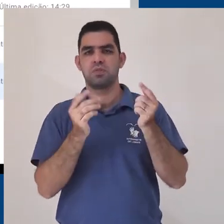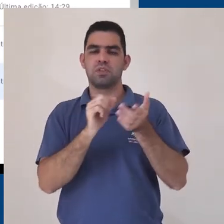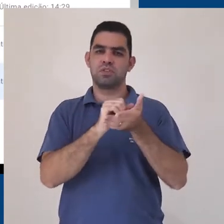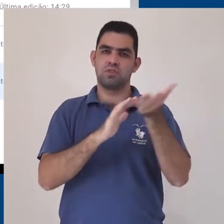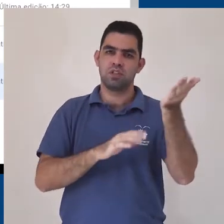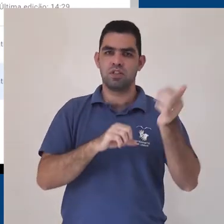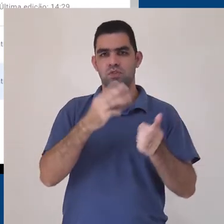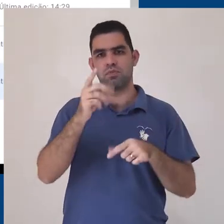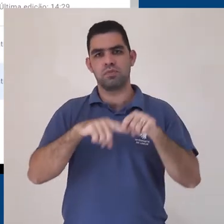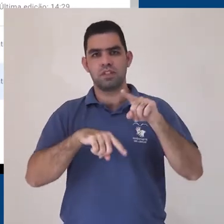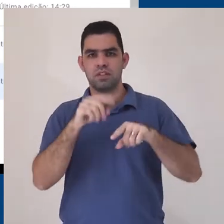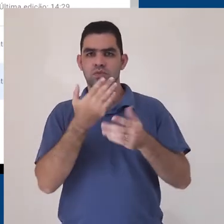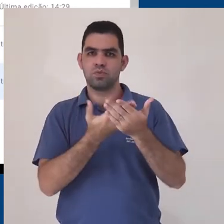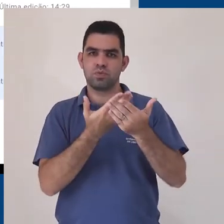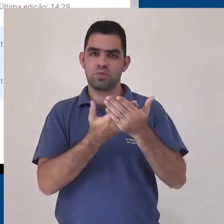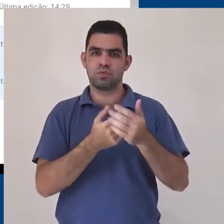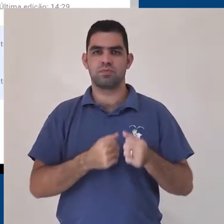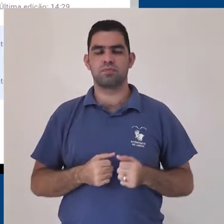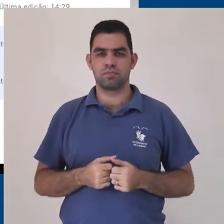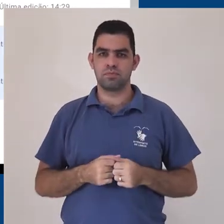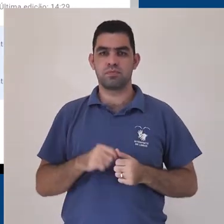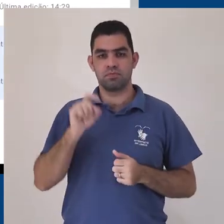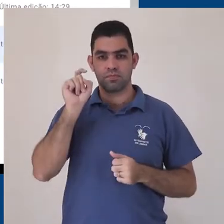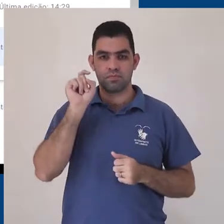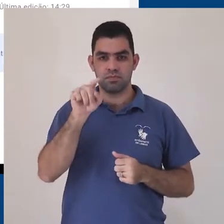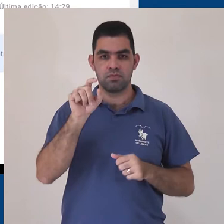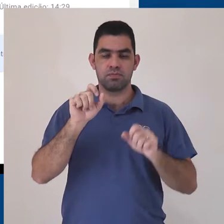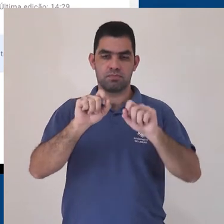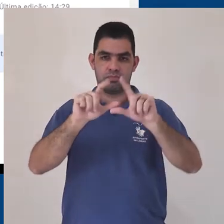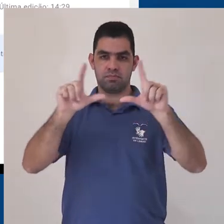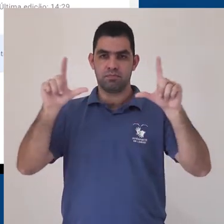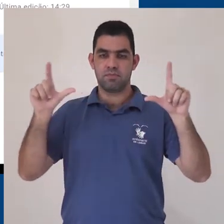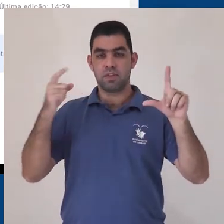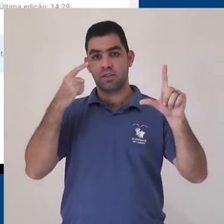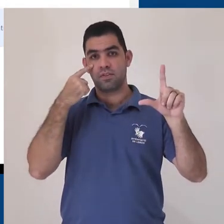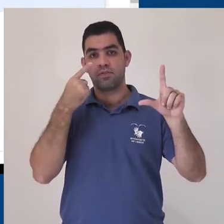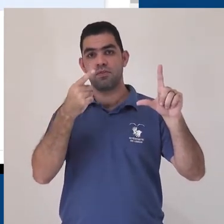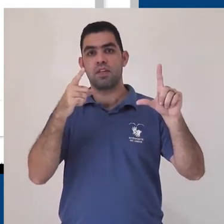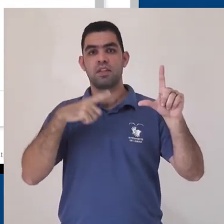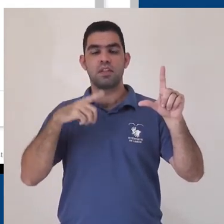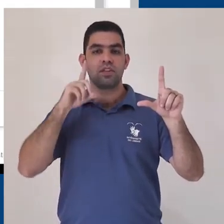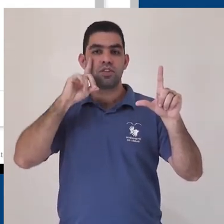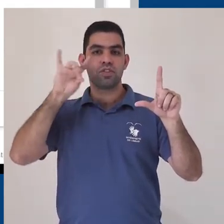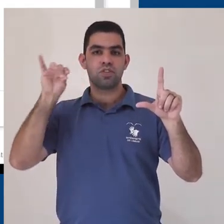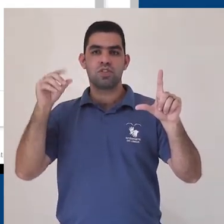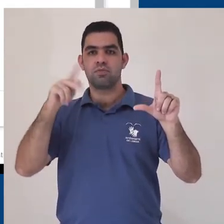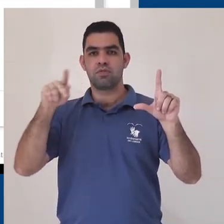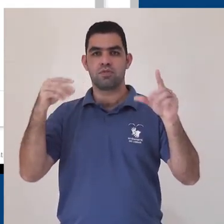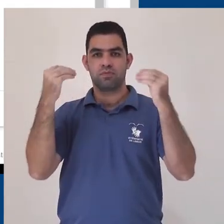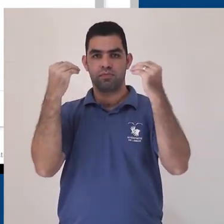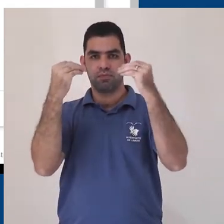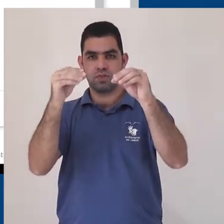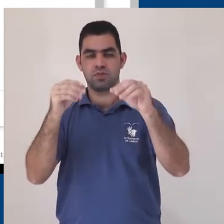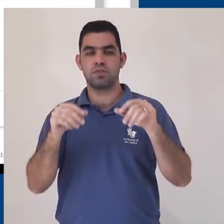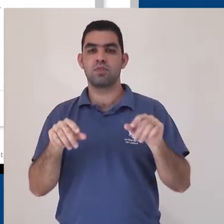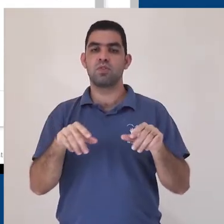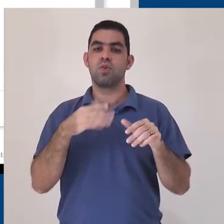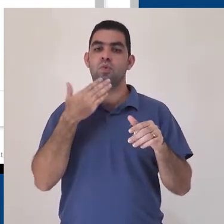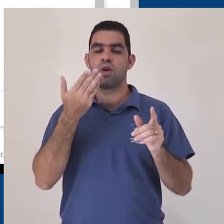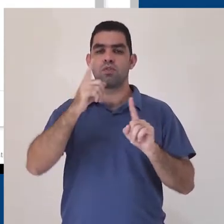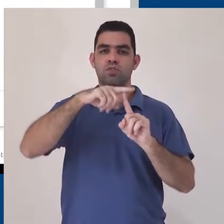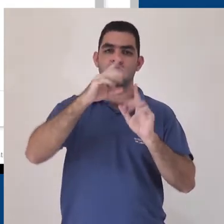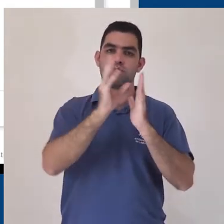uma atividade ou um material ao clicar nessa pergunta por exemplo você consegue visualizar a data em que foi postada a